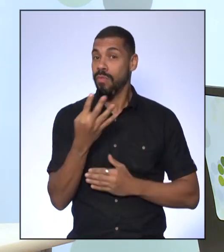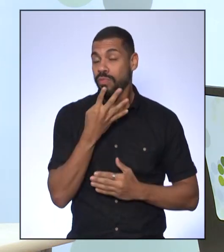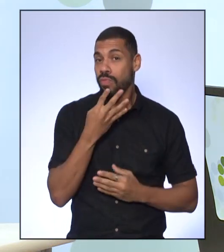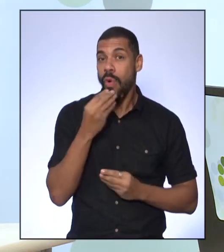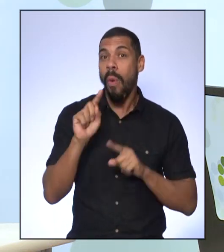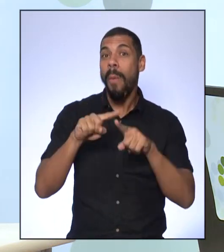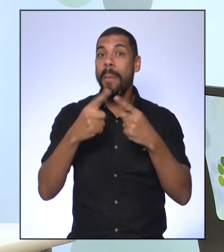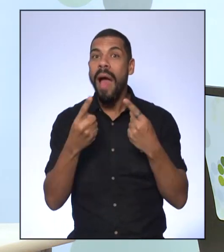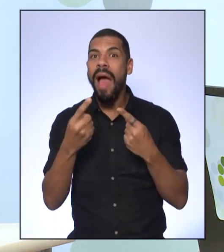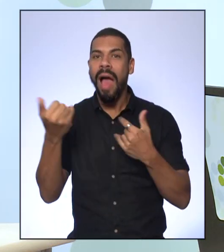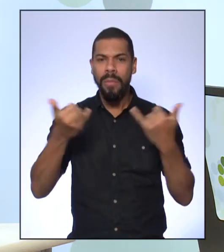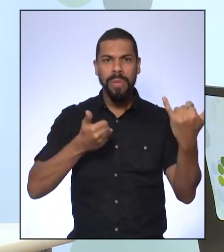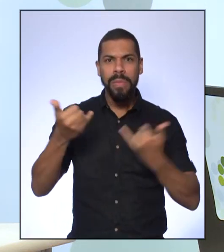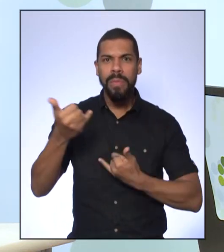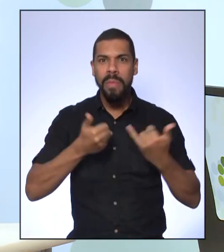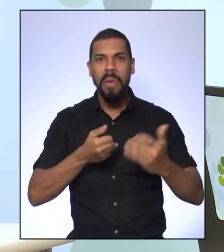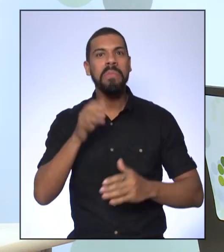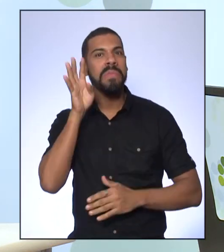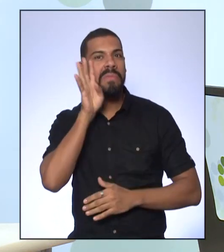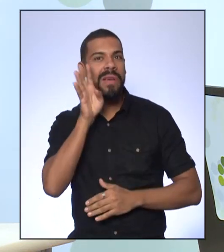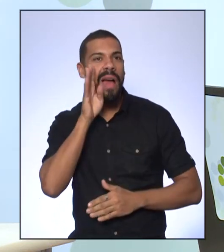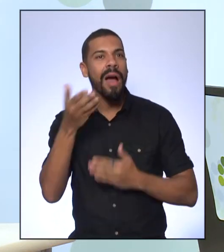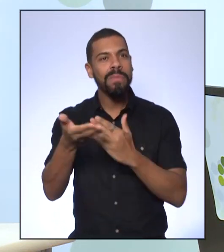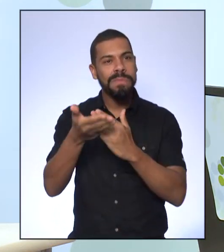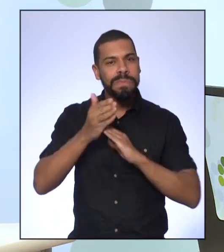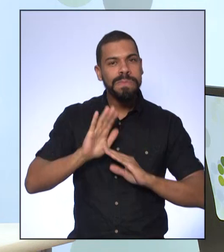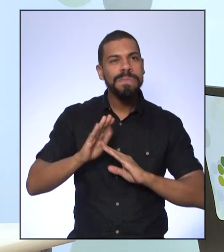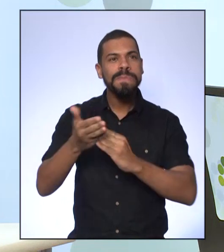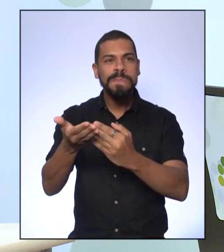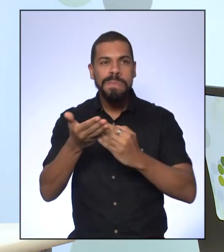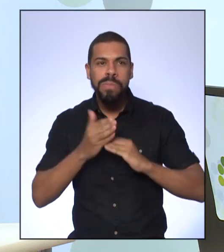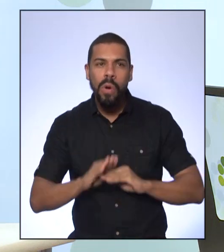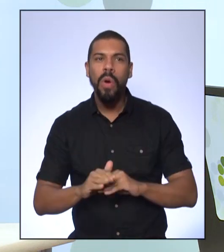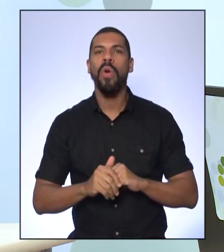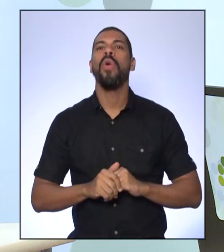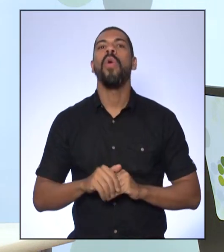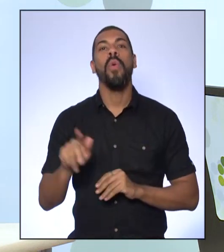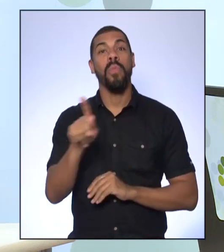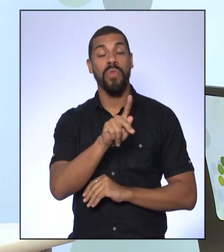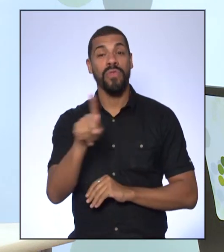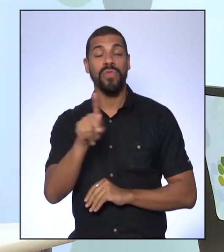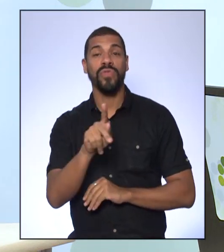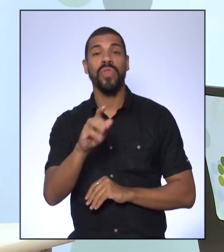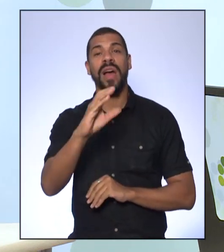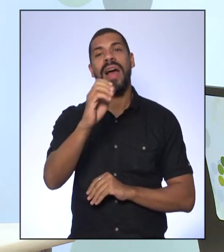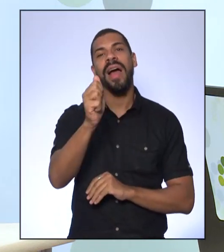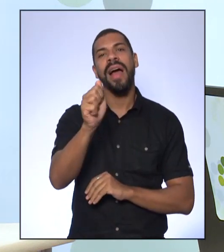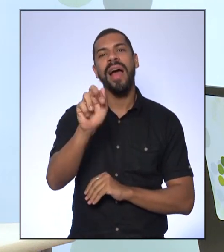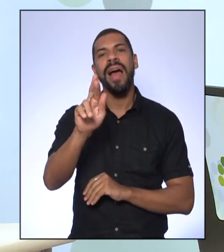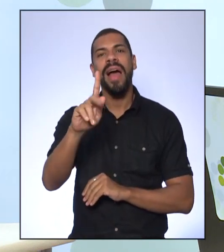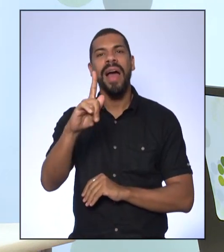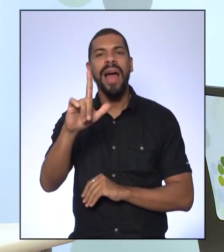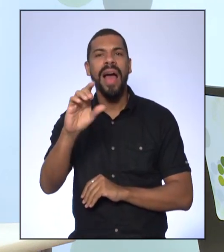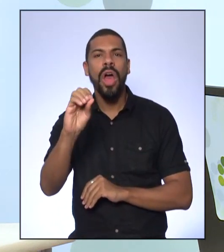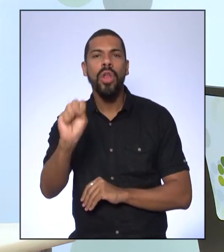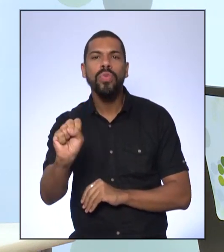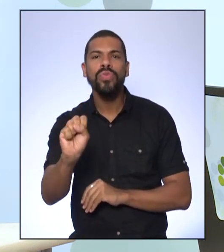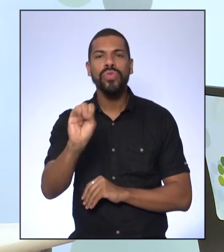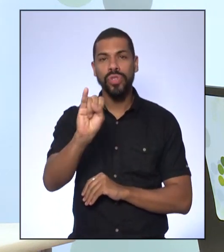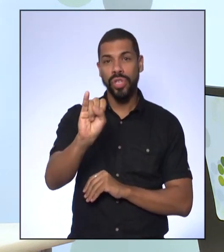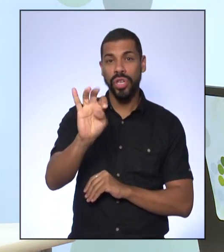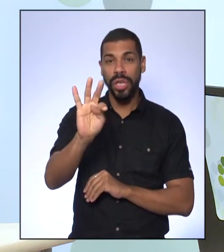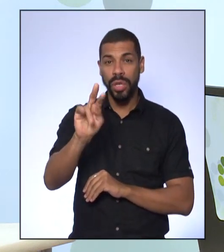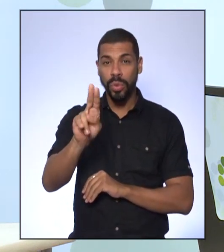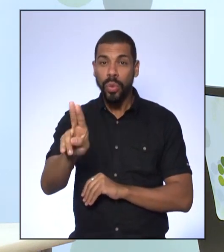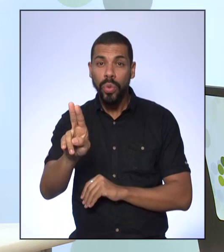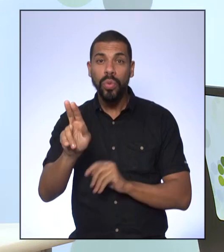alguns comentários. O professor Carlos, lá de Itu, fez uns comentários bem relevantes para a gente,